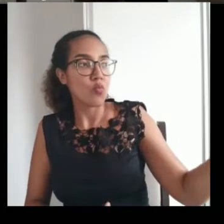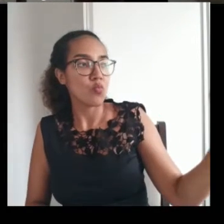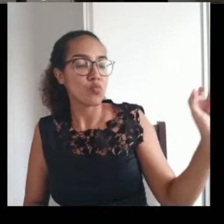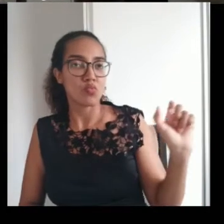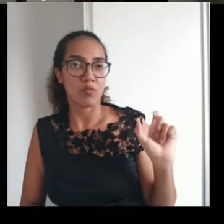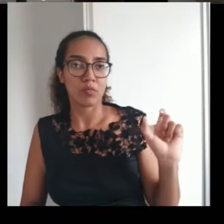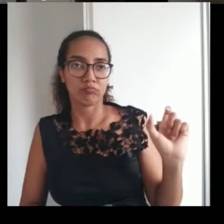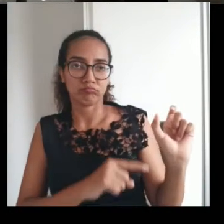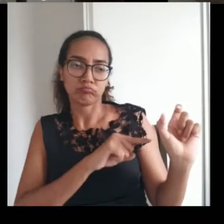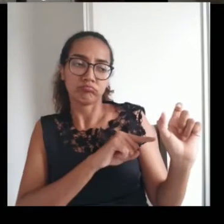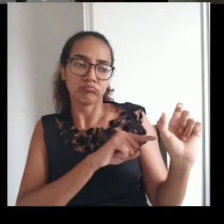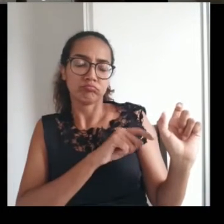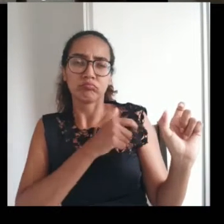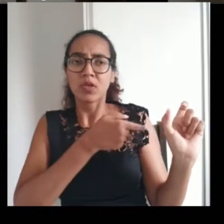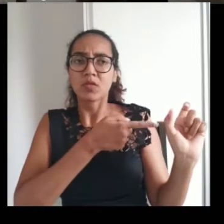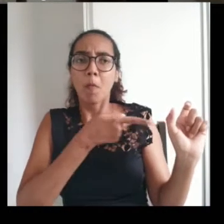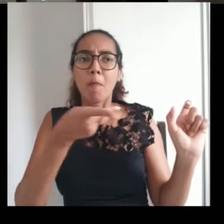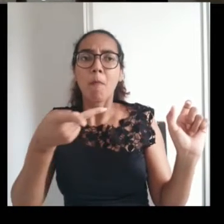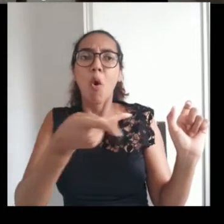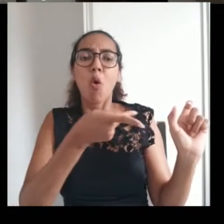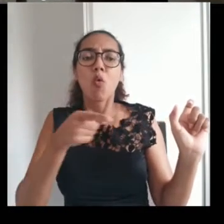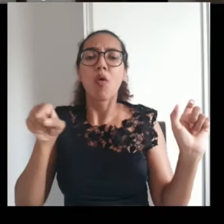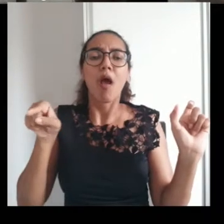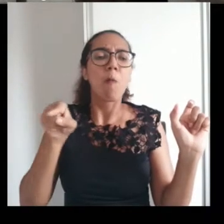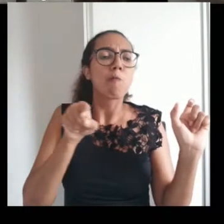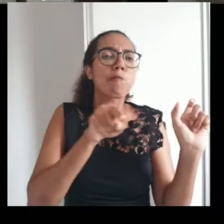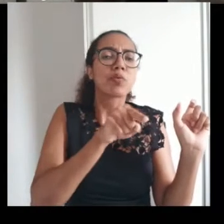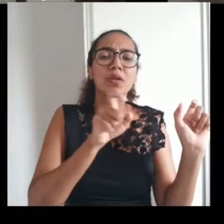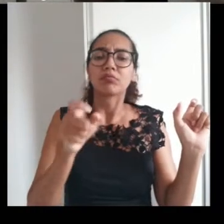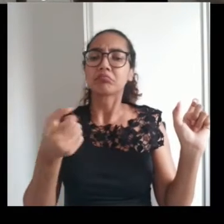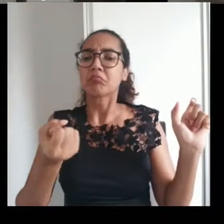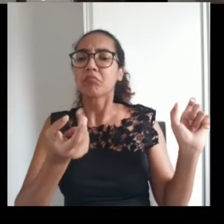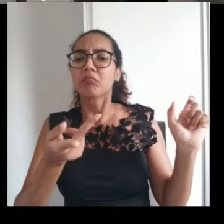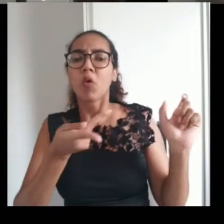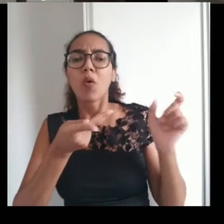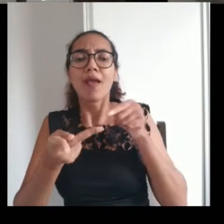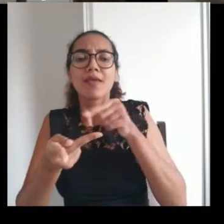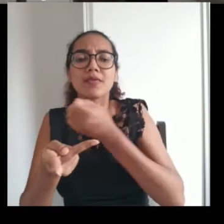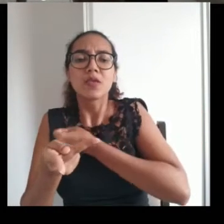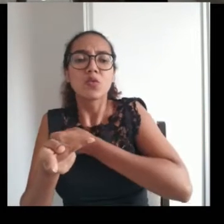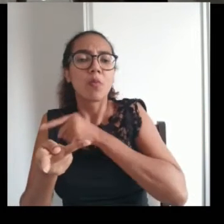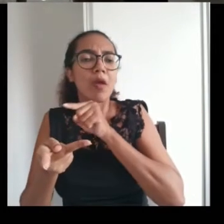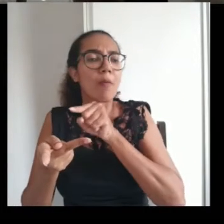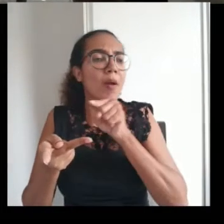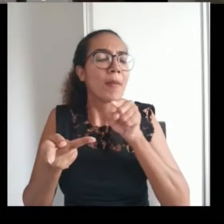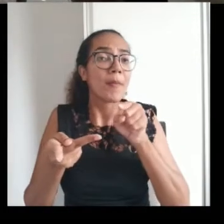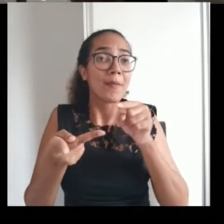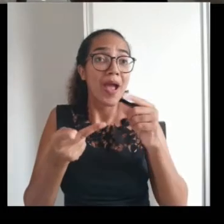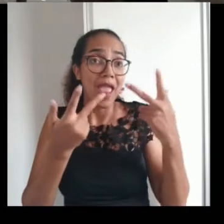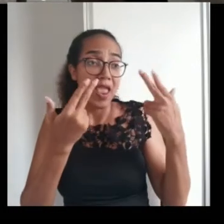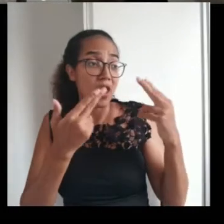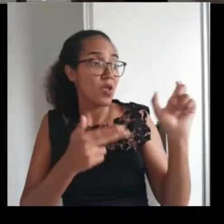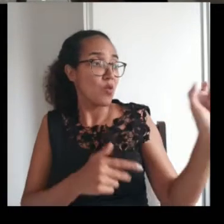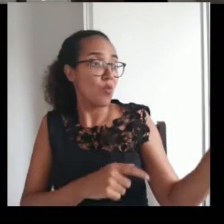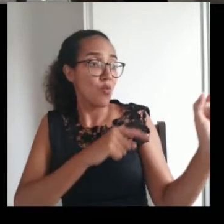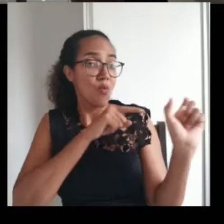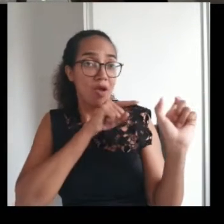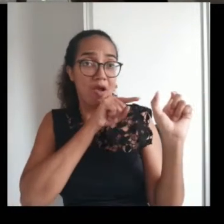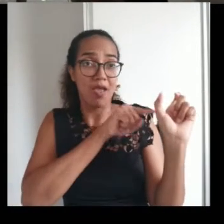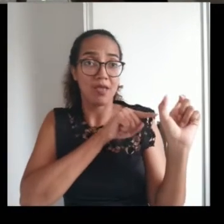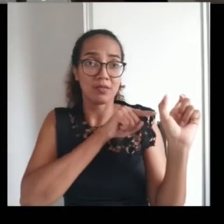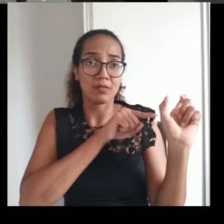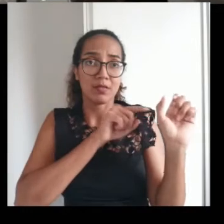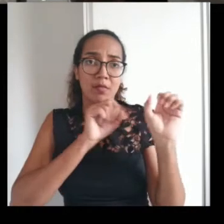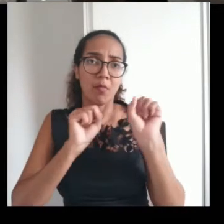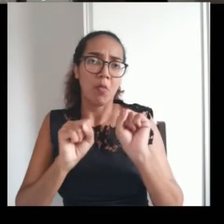recebi o número. Eu verifico esse número daqui é igual ao número da conta na posição I, ou seja, pode ser igual a I aqui 0, 1, 2,